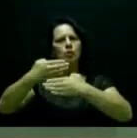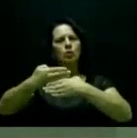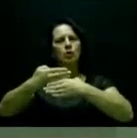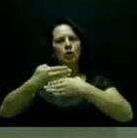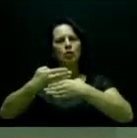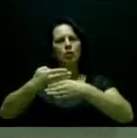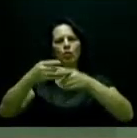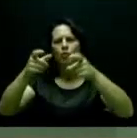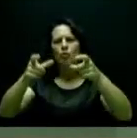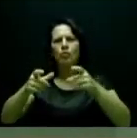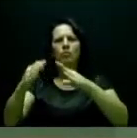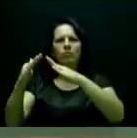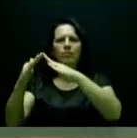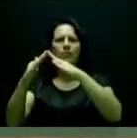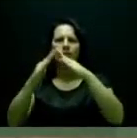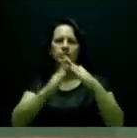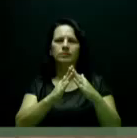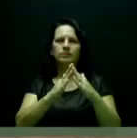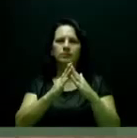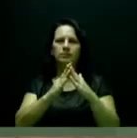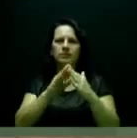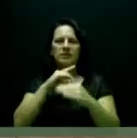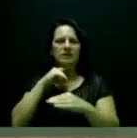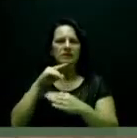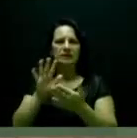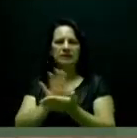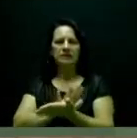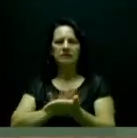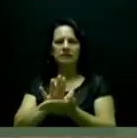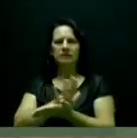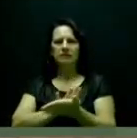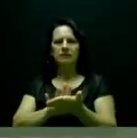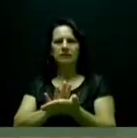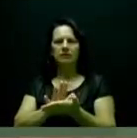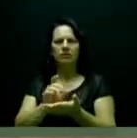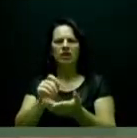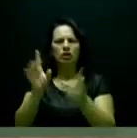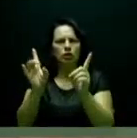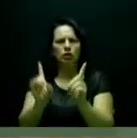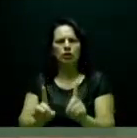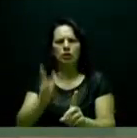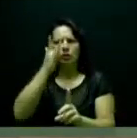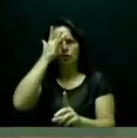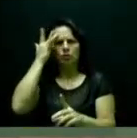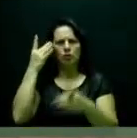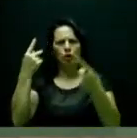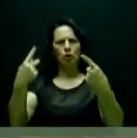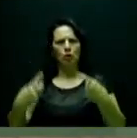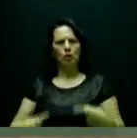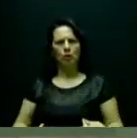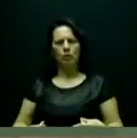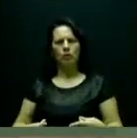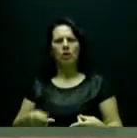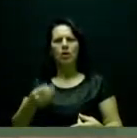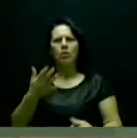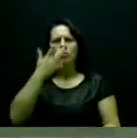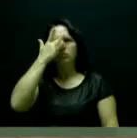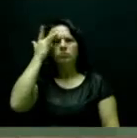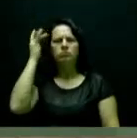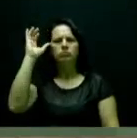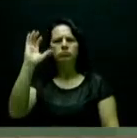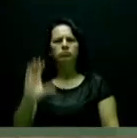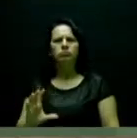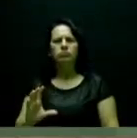unidade sequer. E aí fala em dignidade da pessoa humana. Qual cidadão que